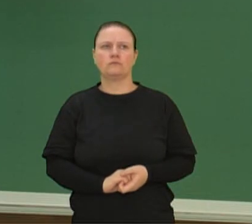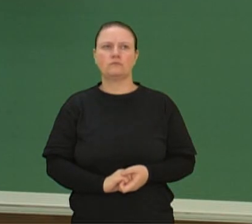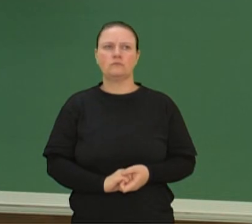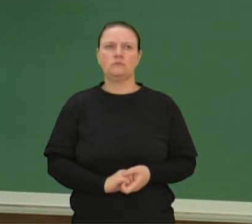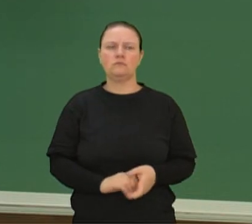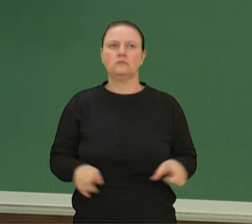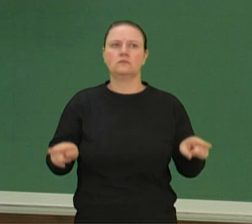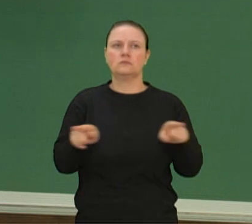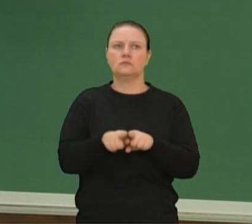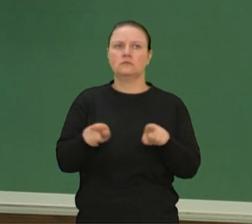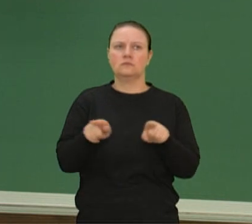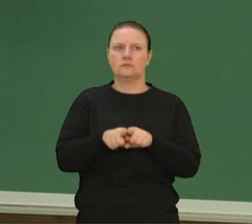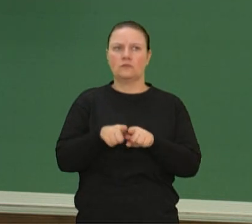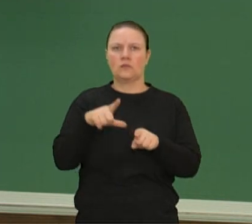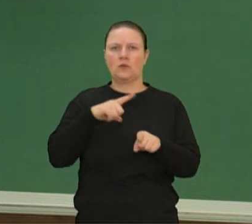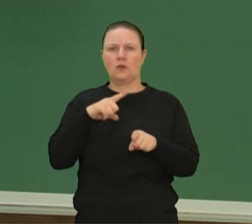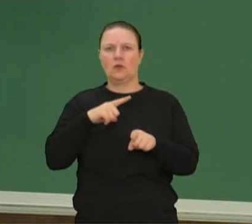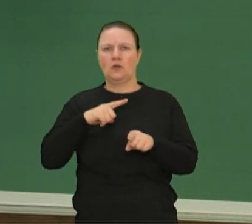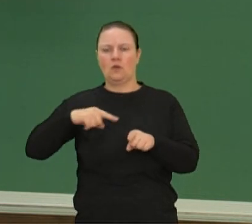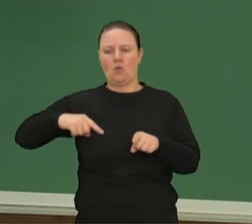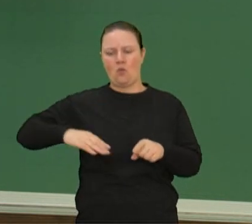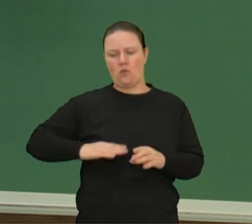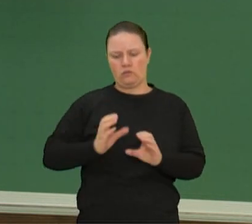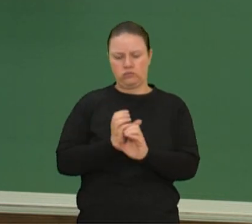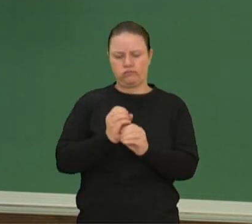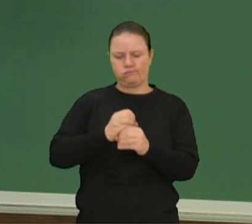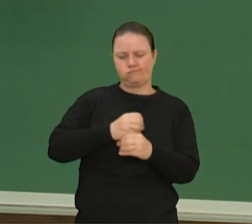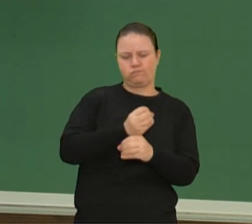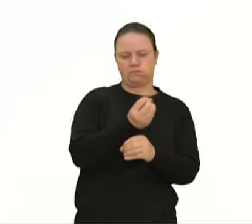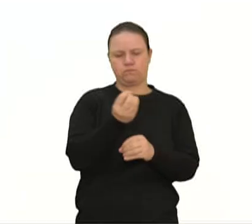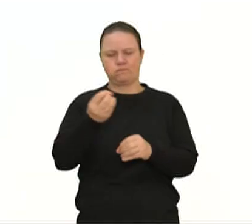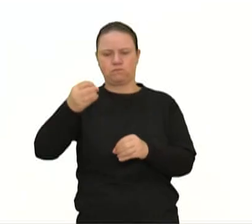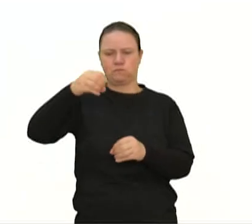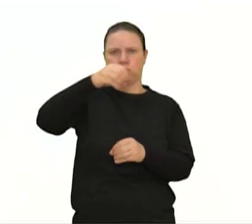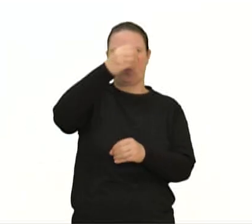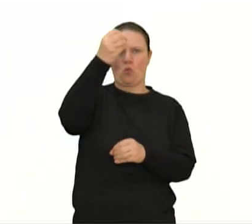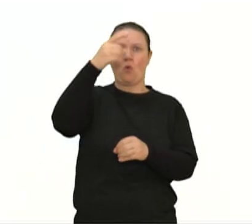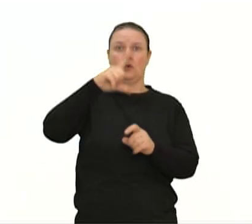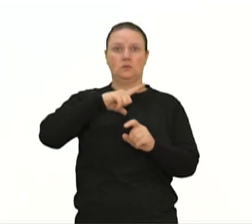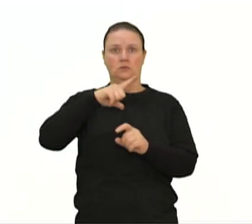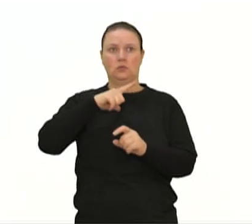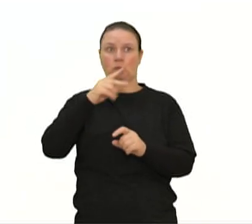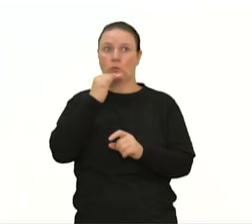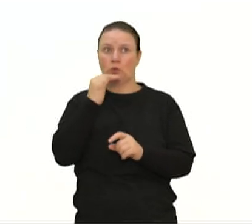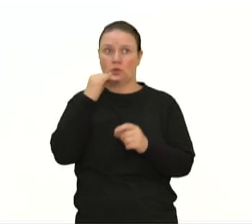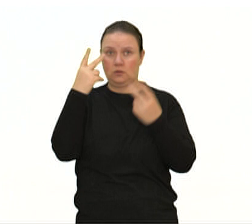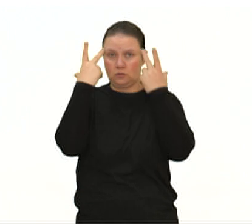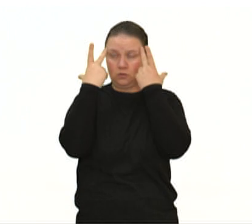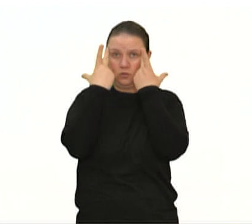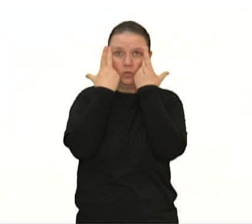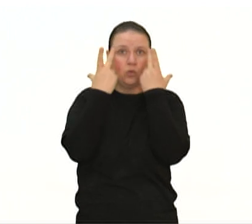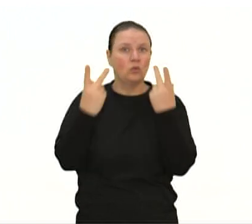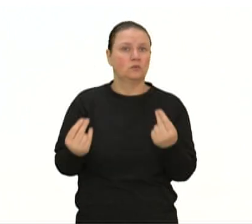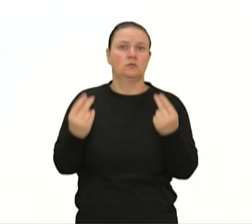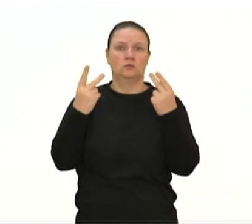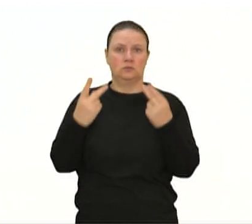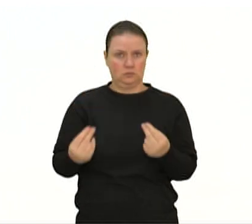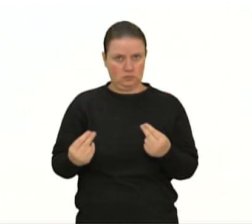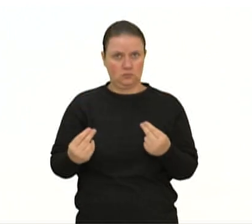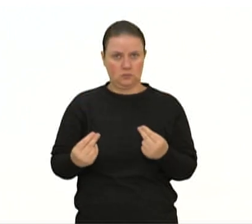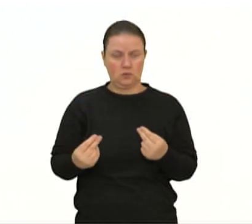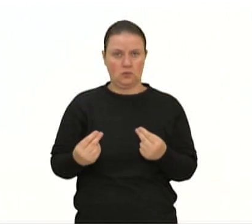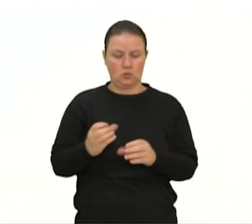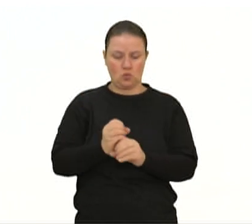E aí, vamos falar um pouco sobre desvios na coluna. Então, a curvatura normal, ou seja, mais